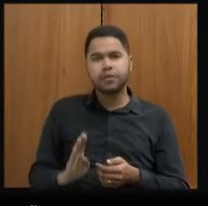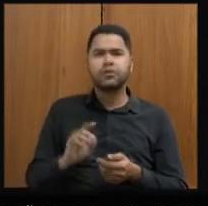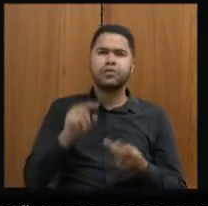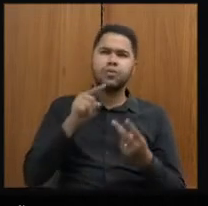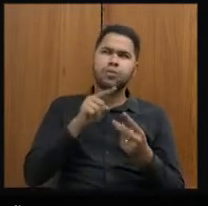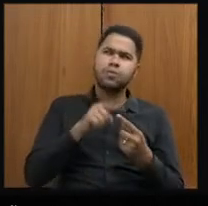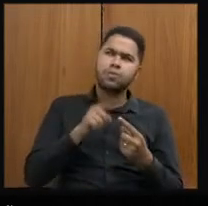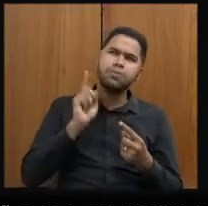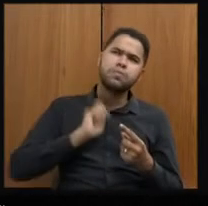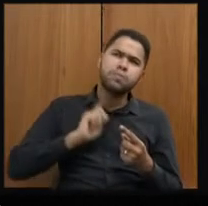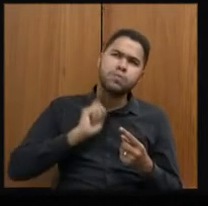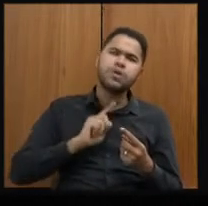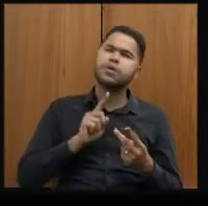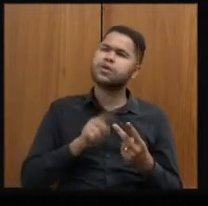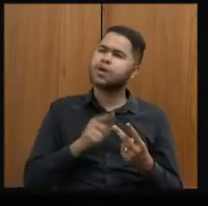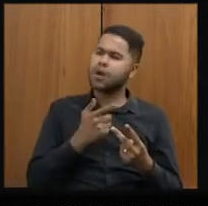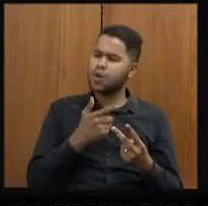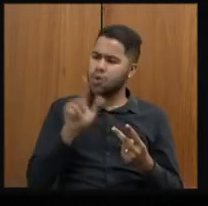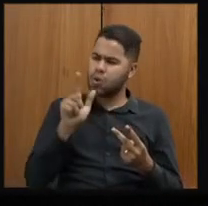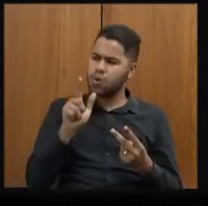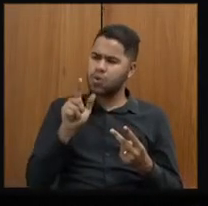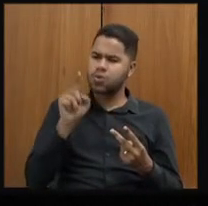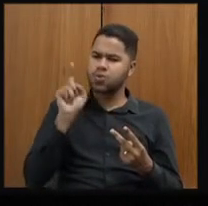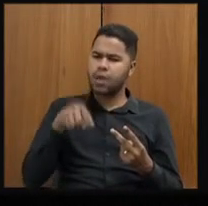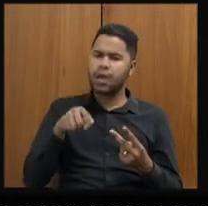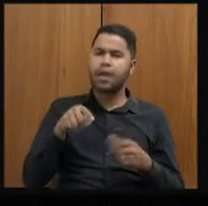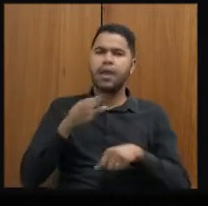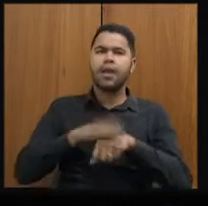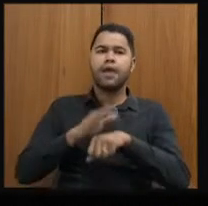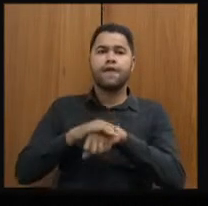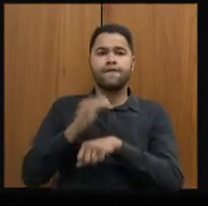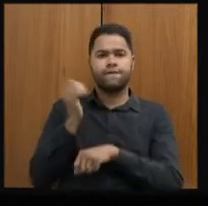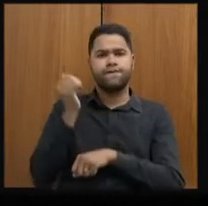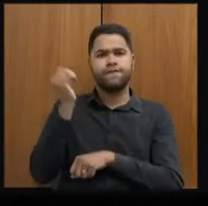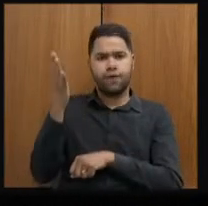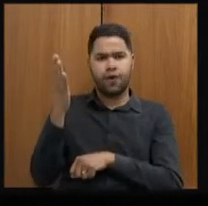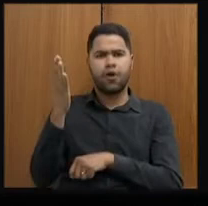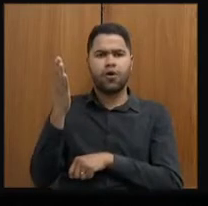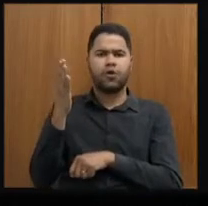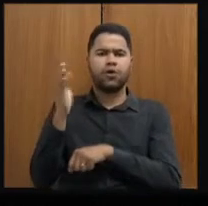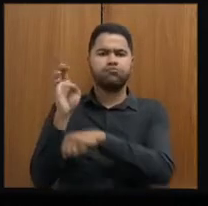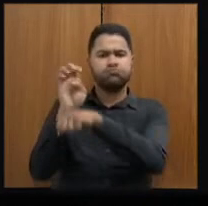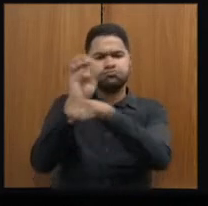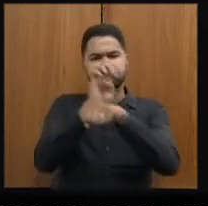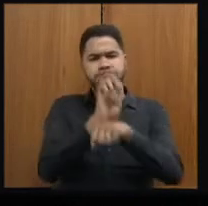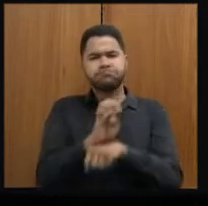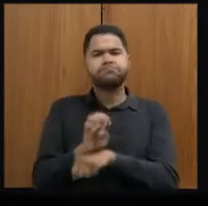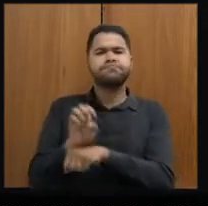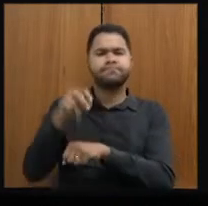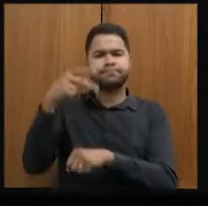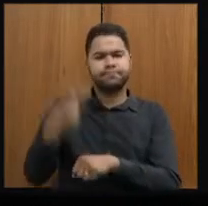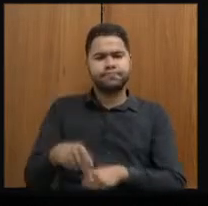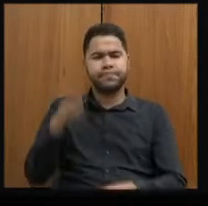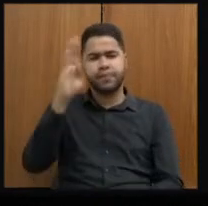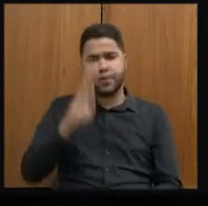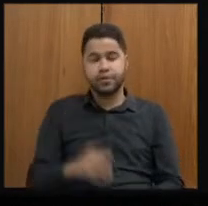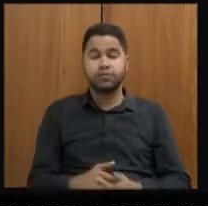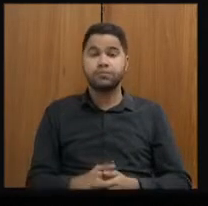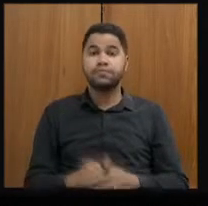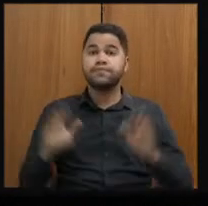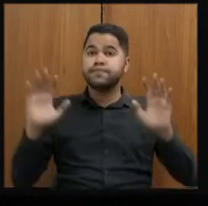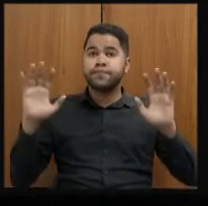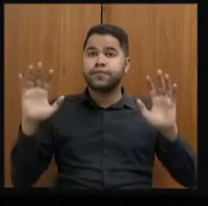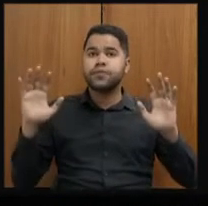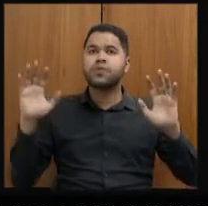Gerais e a outra metade vinda do exterior e de outros estados aqui da Federação é um